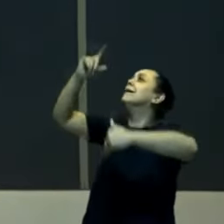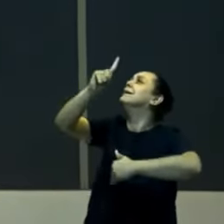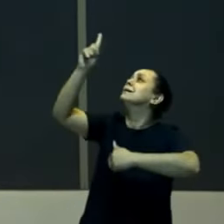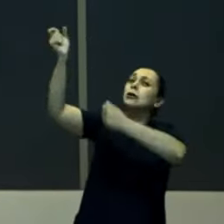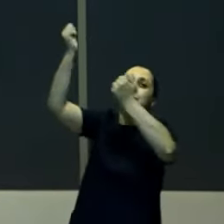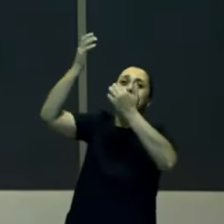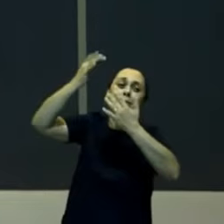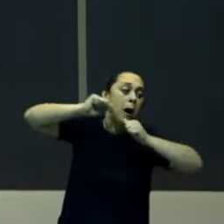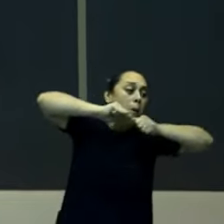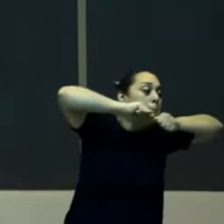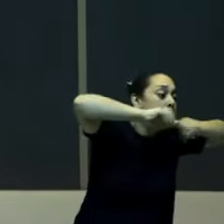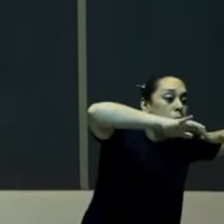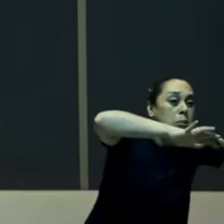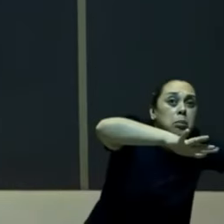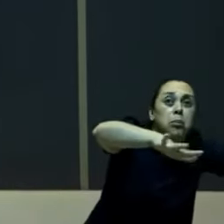a esta igreja.